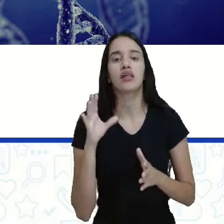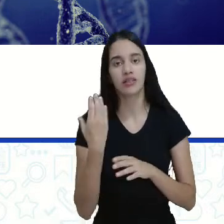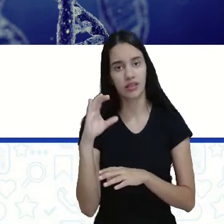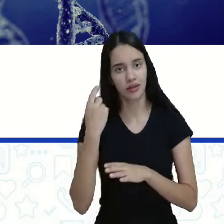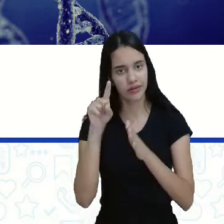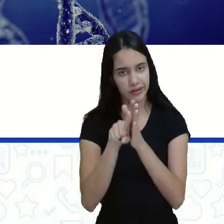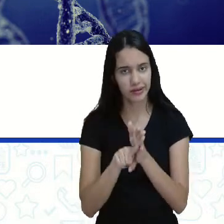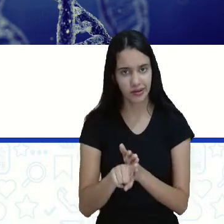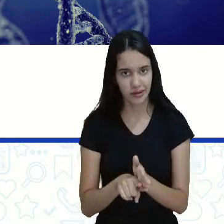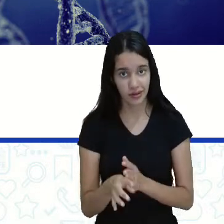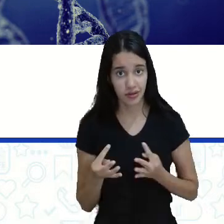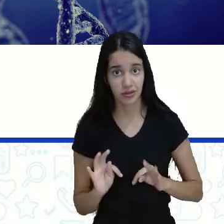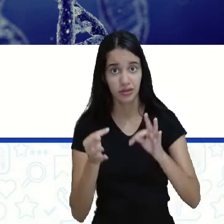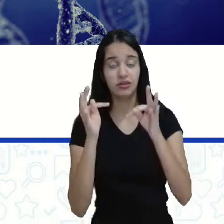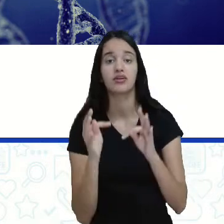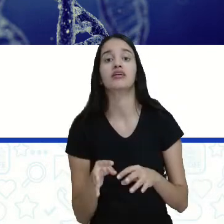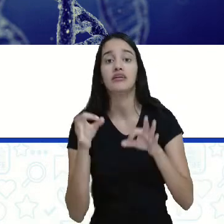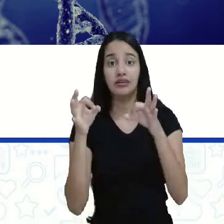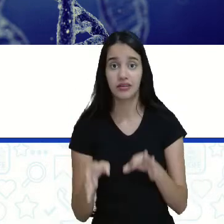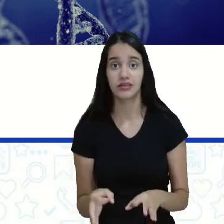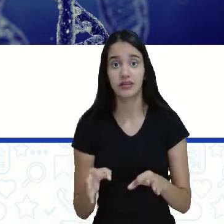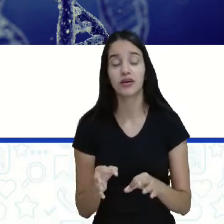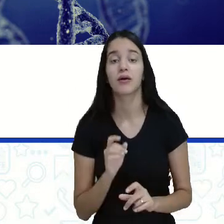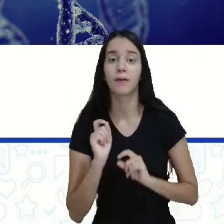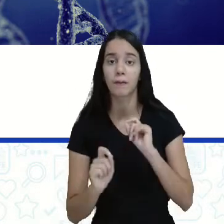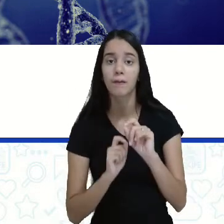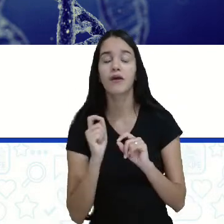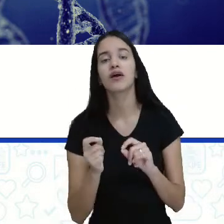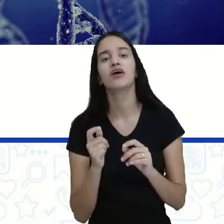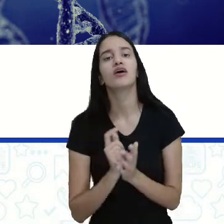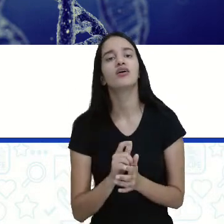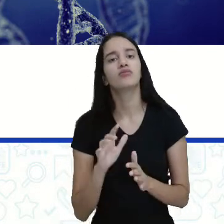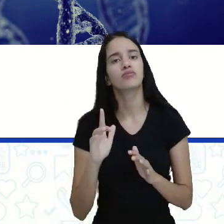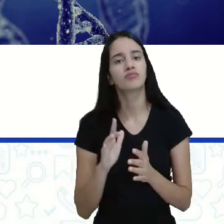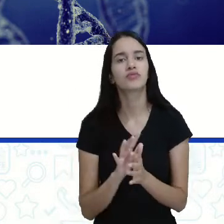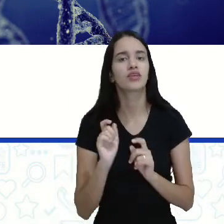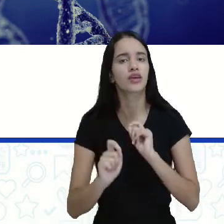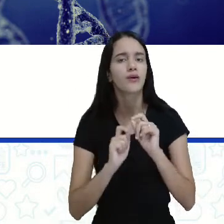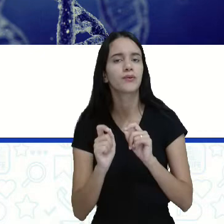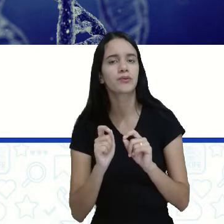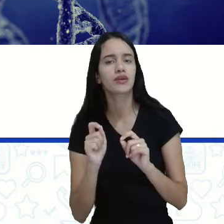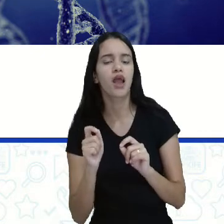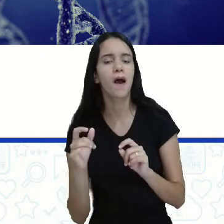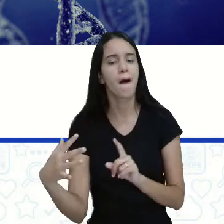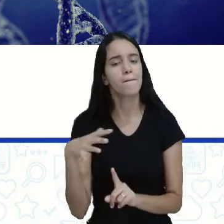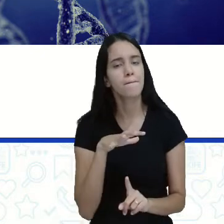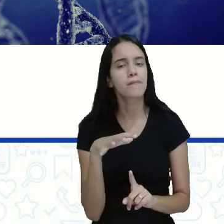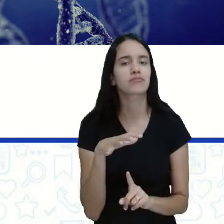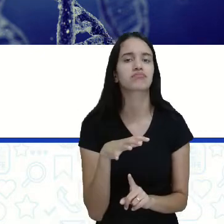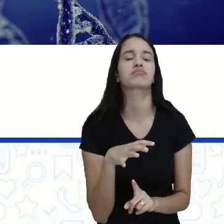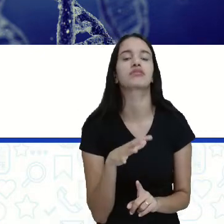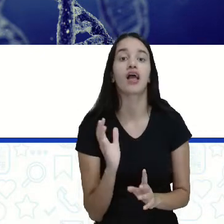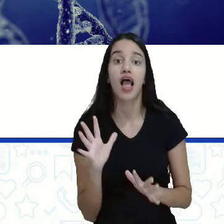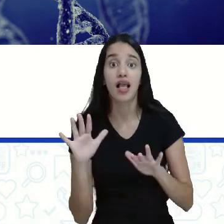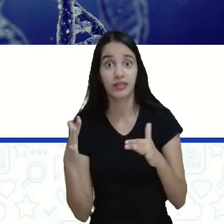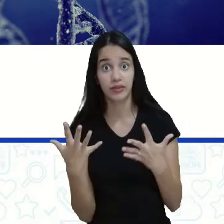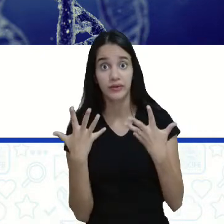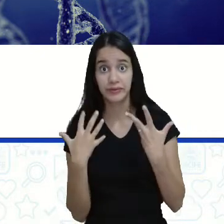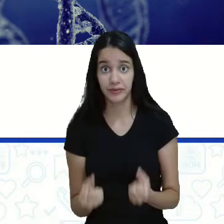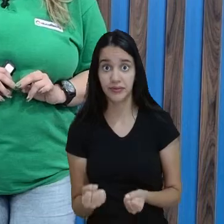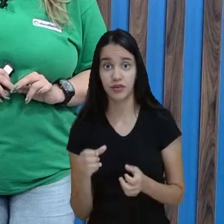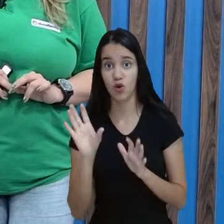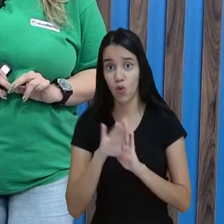ciência e tecnologia, tá certo? Então, a recombinação gênica, que é essa manipulação aí, né? Então, vamos ver